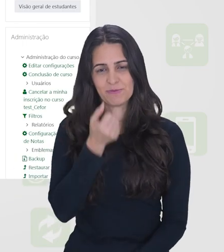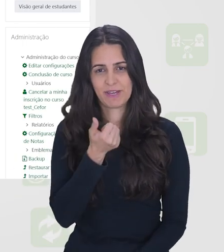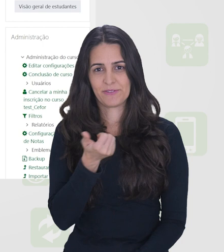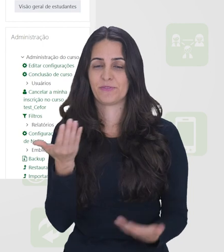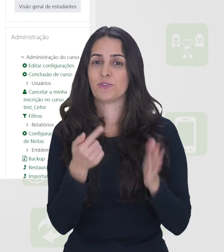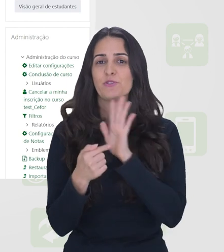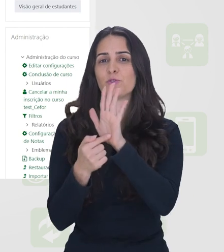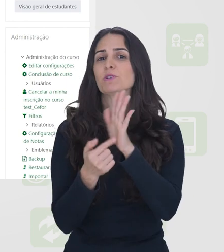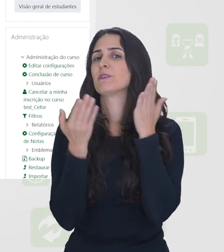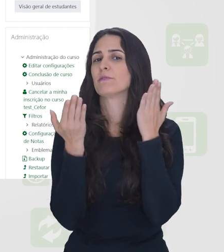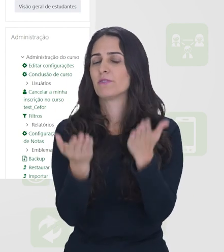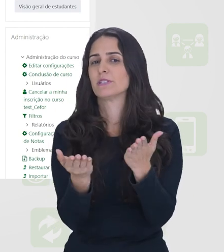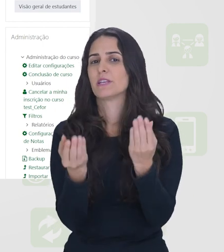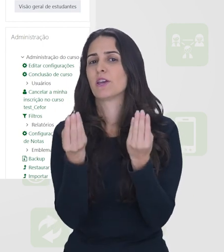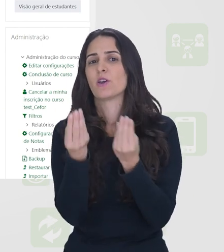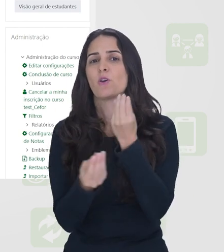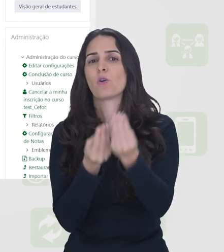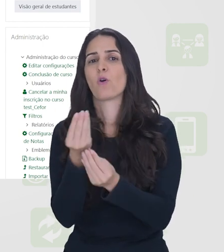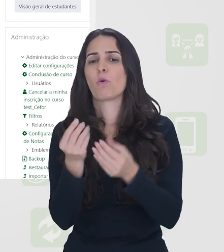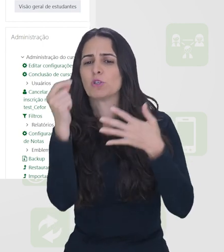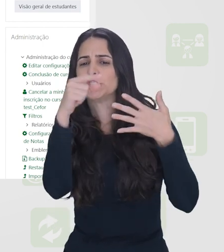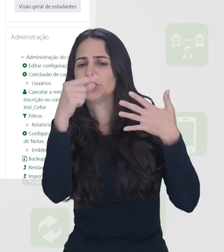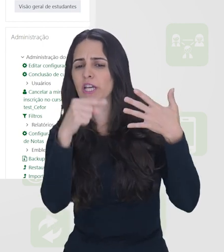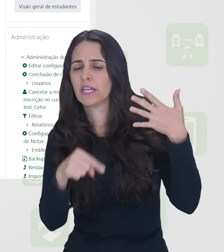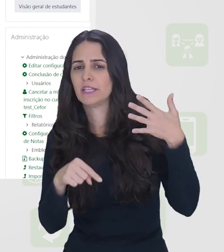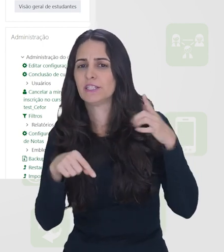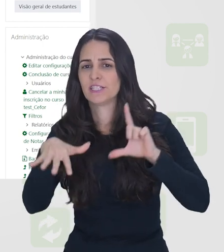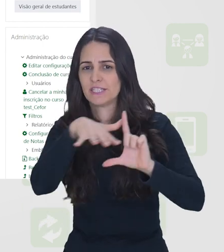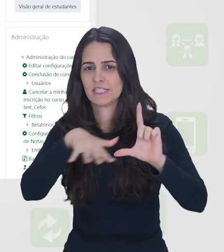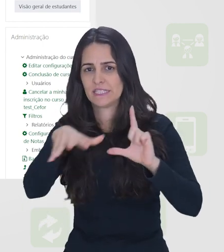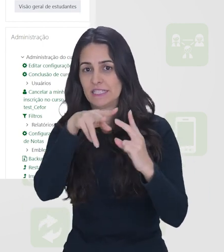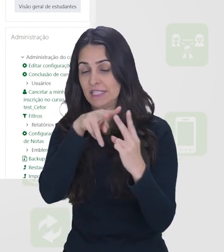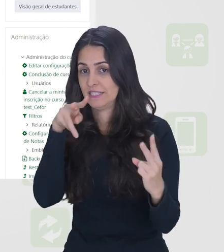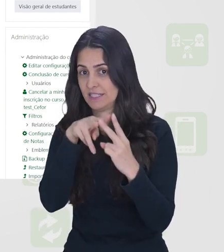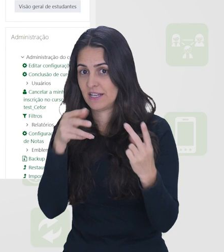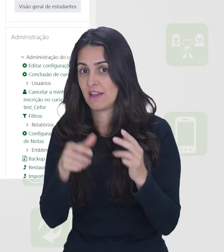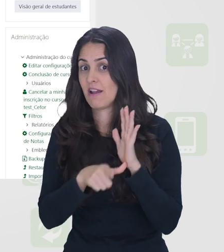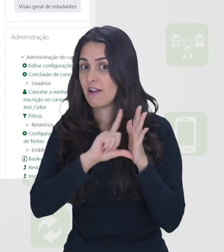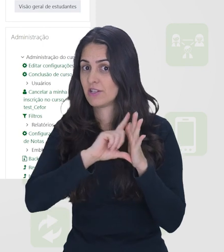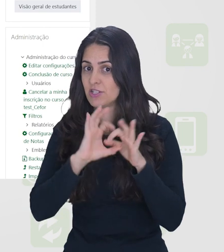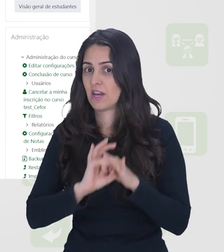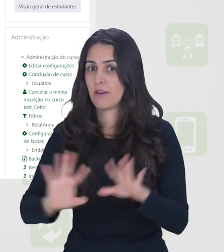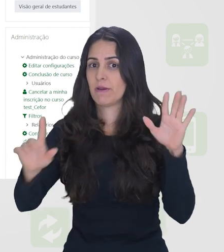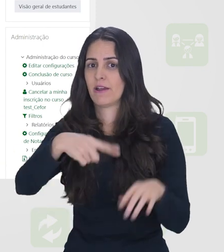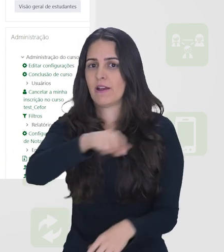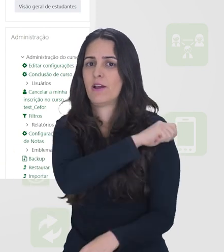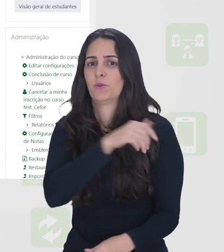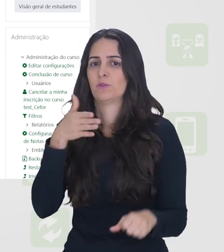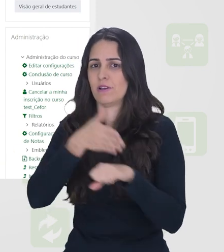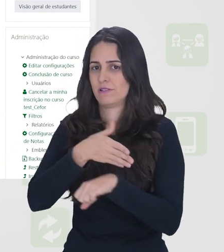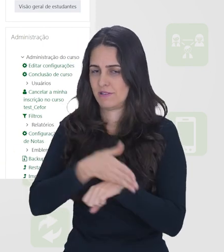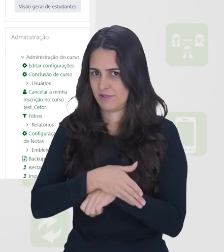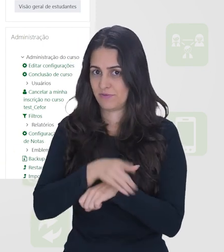Olá tudo bem Hoje eu vou mostrar para você como fazer um check list da sua sala antes de disponibilizar ela para os